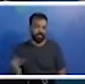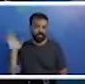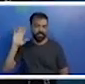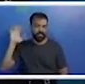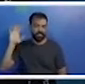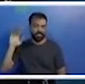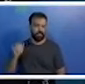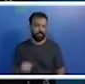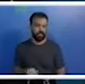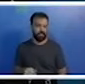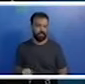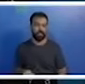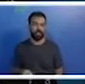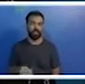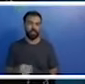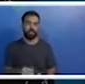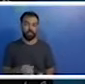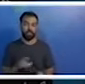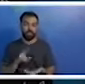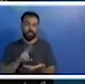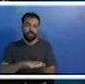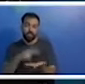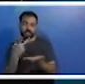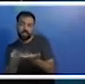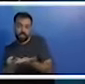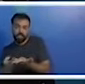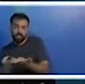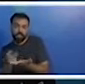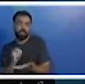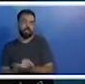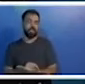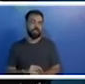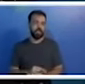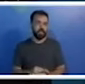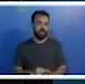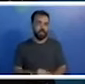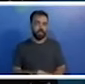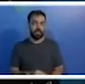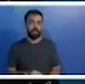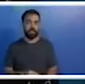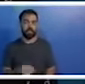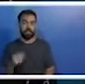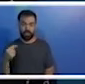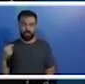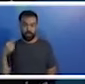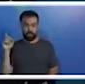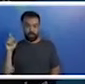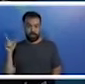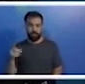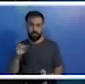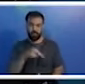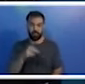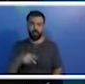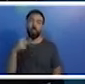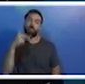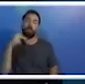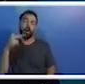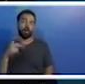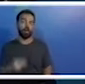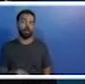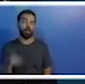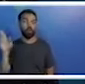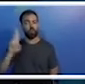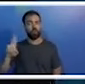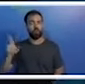vocês estão vendo ele está transmitindo é traduzido o que eu estou falando em